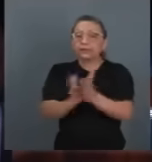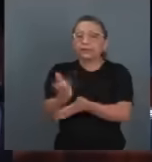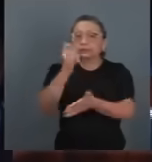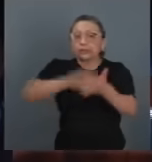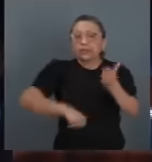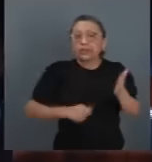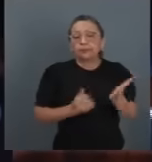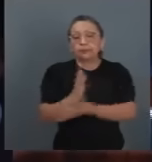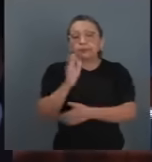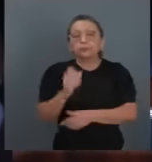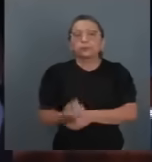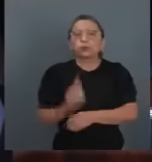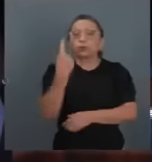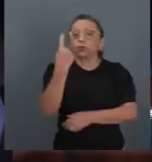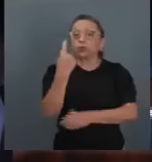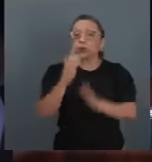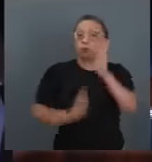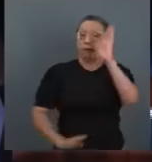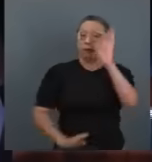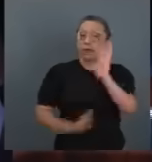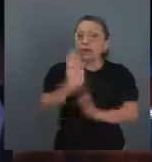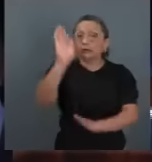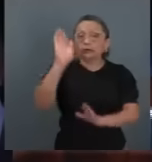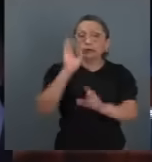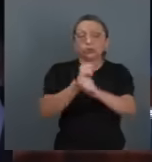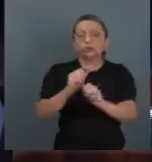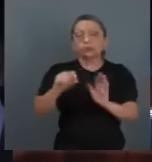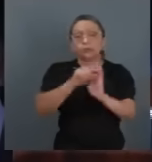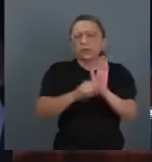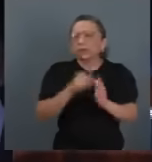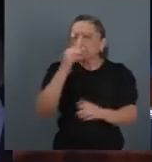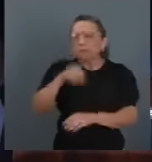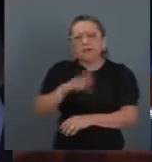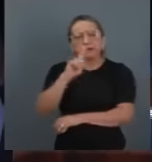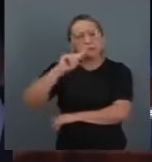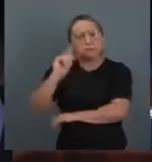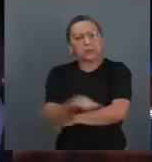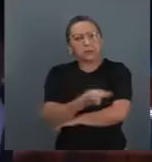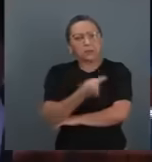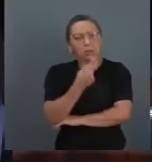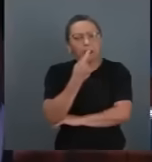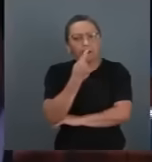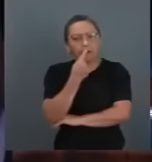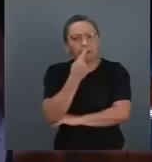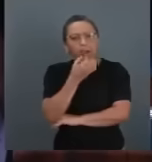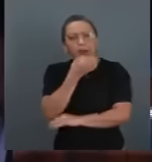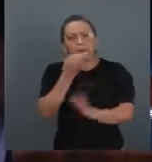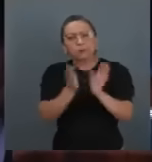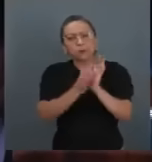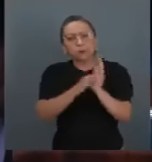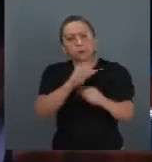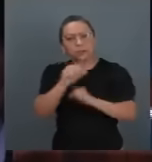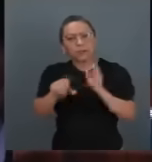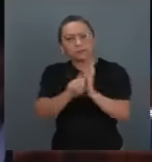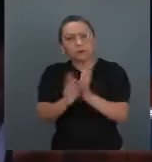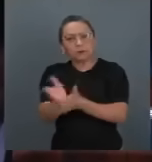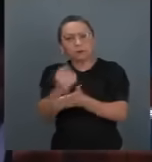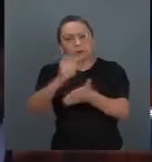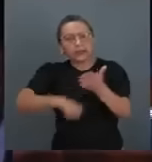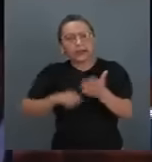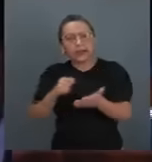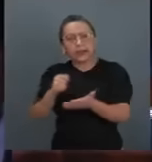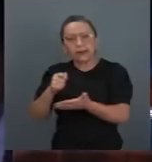aprovada com um número recorde de emendas, se eu não me engano, chegou a mais de 1.000 entre a proposta da reforma tributária e a